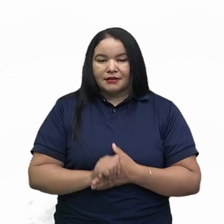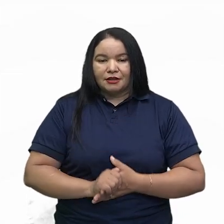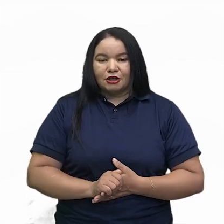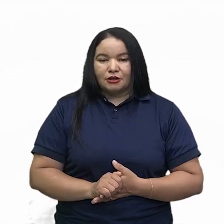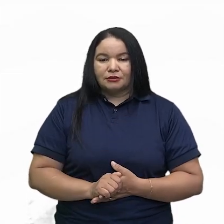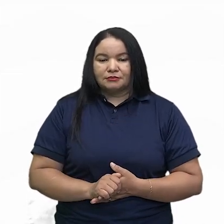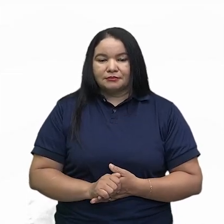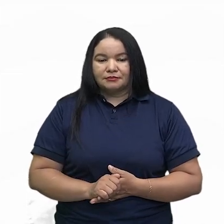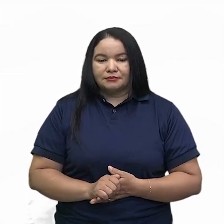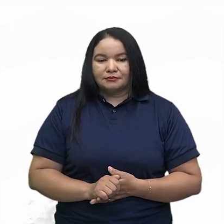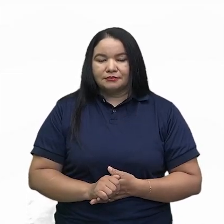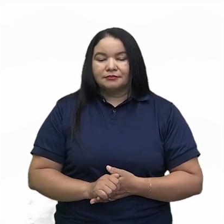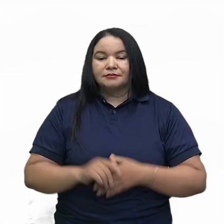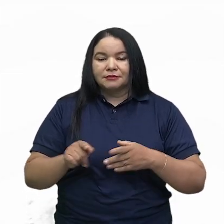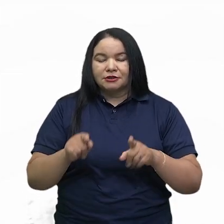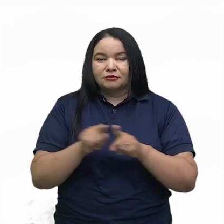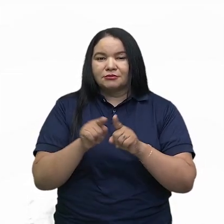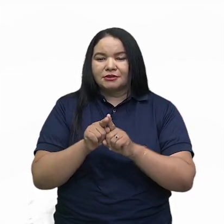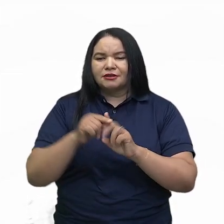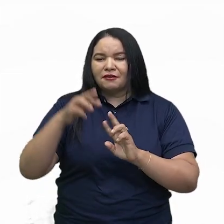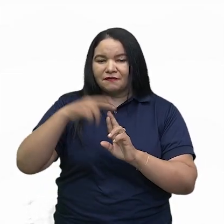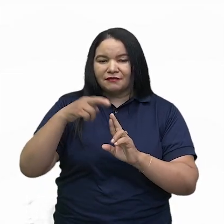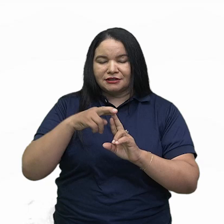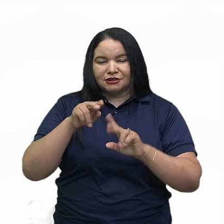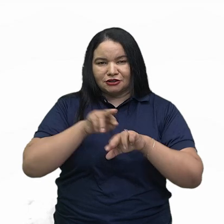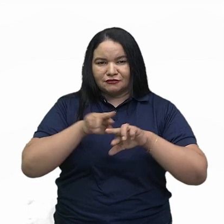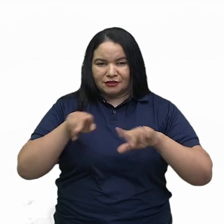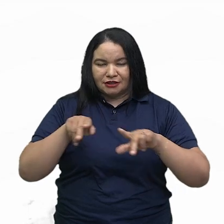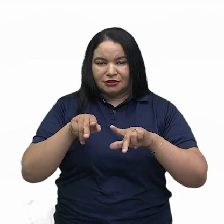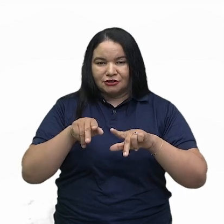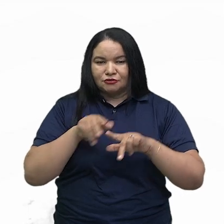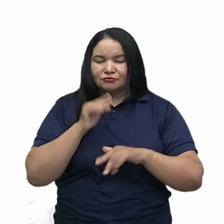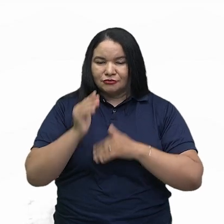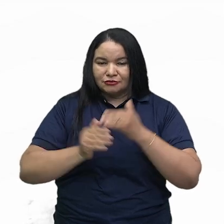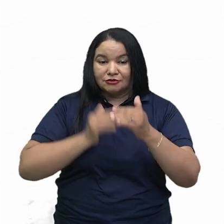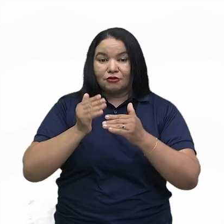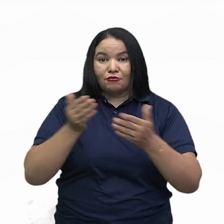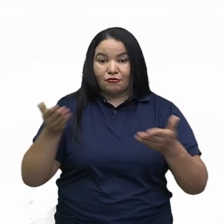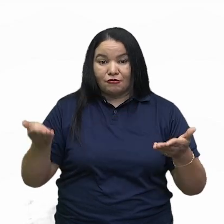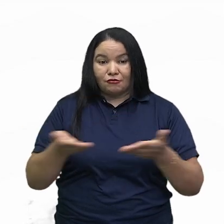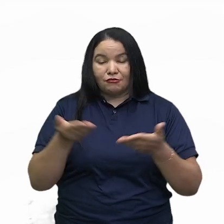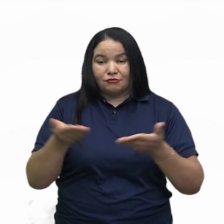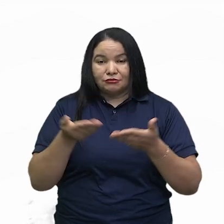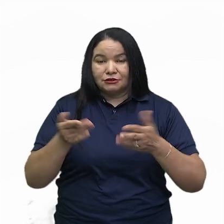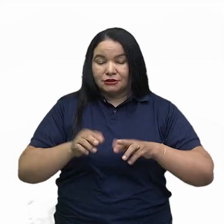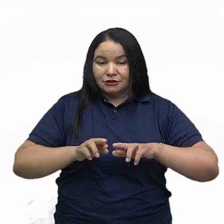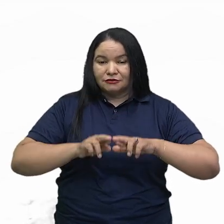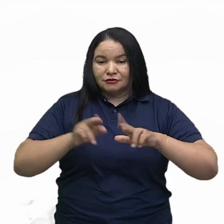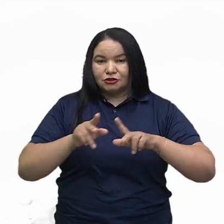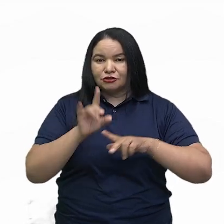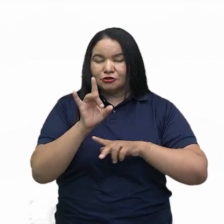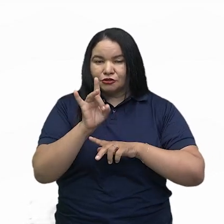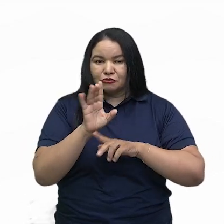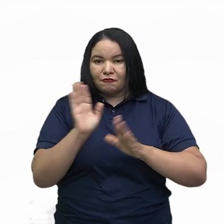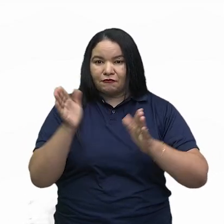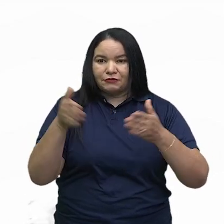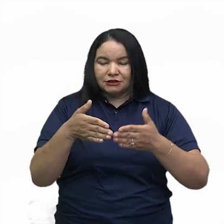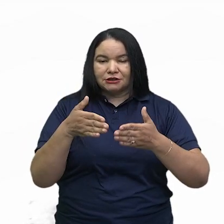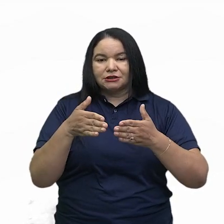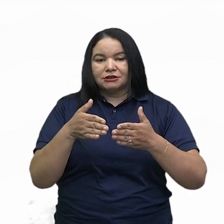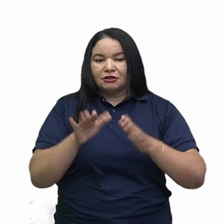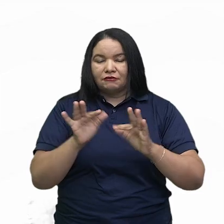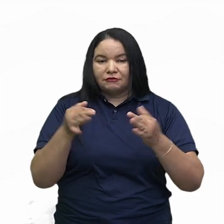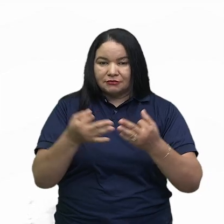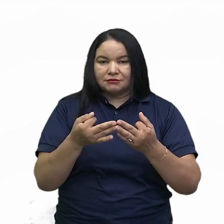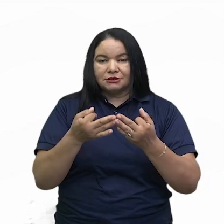a ter uma referência diferente com o tempo. Por isso, hoje, não é mais apenas fechado a